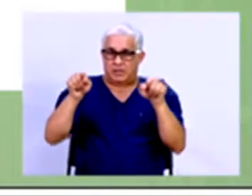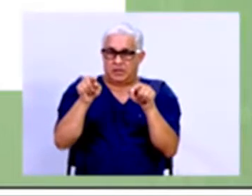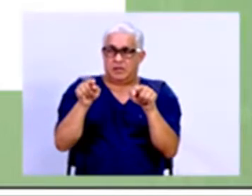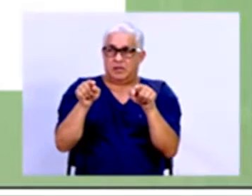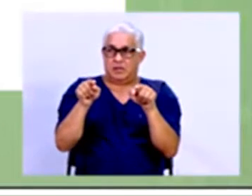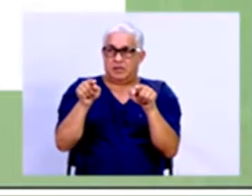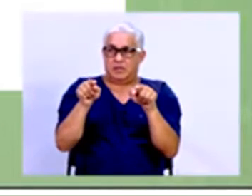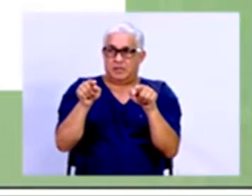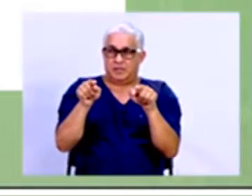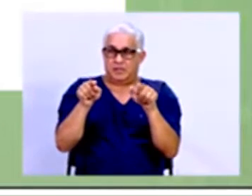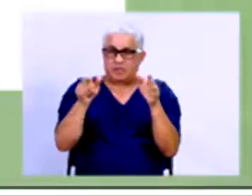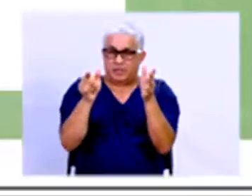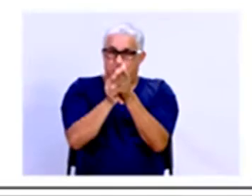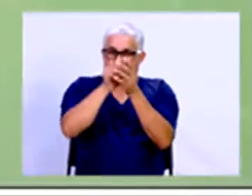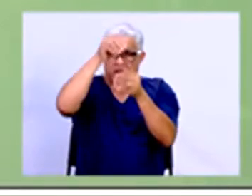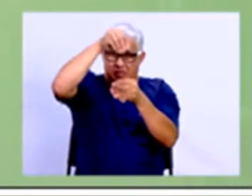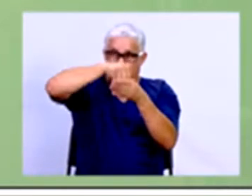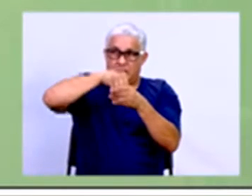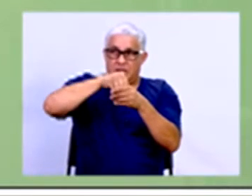formulário.